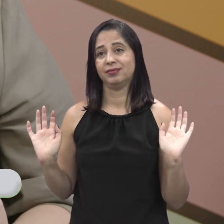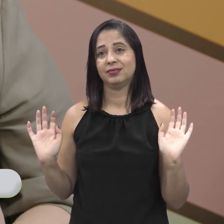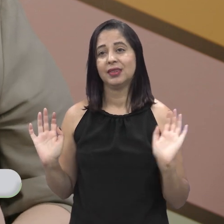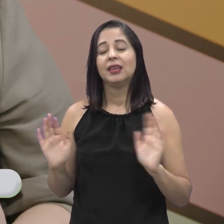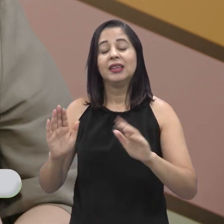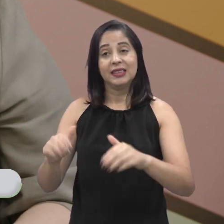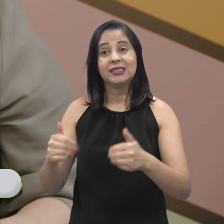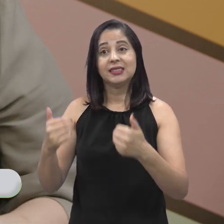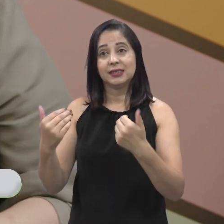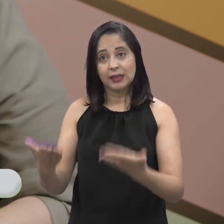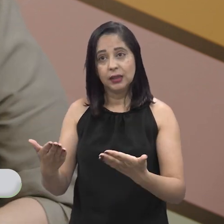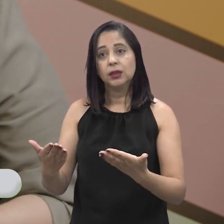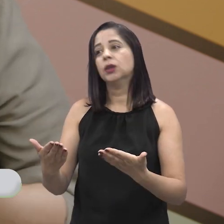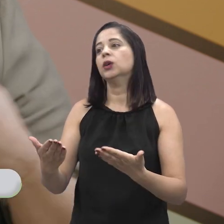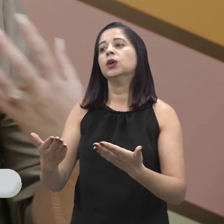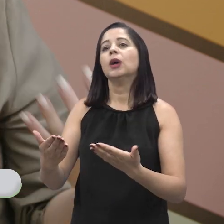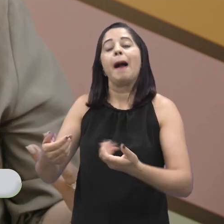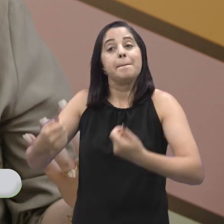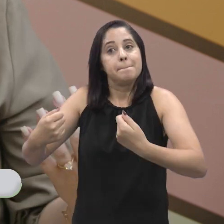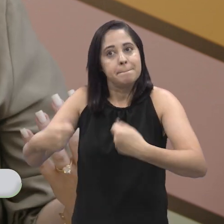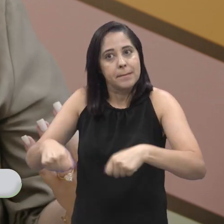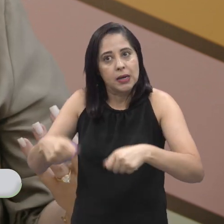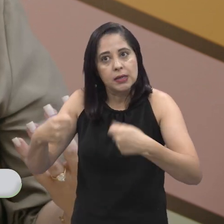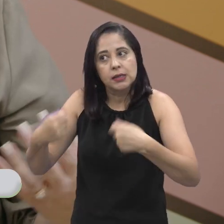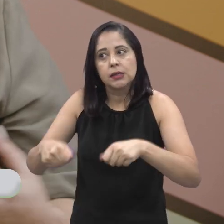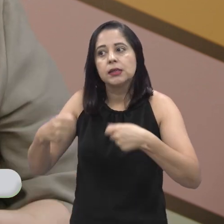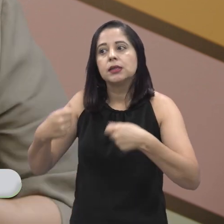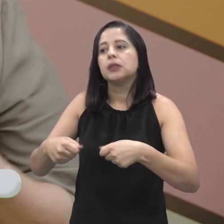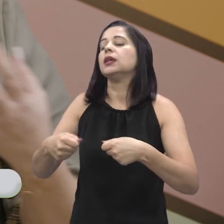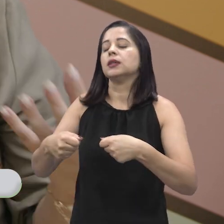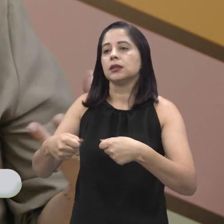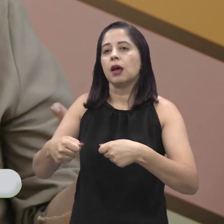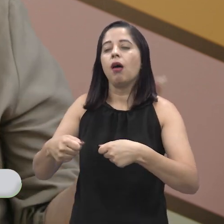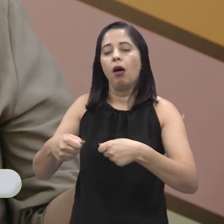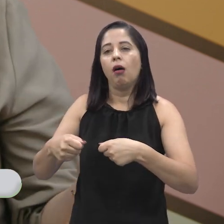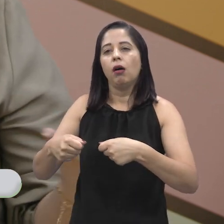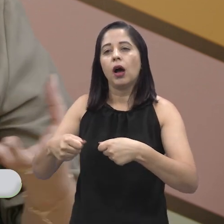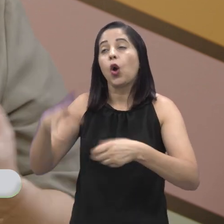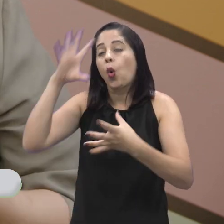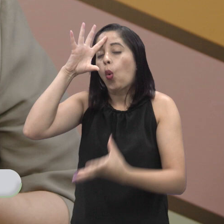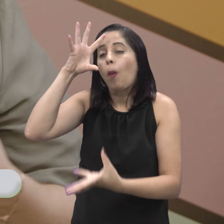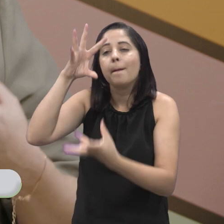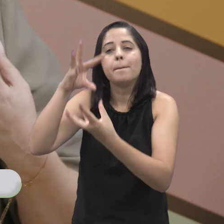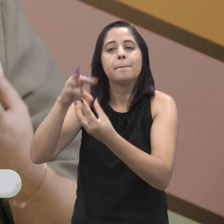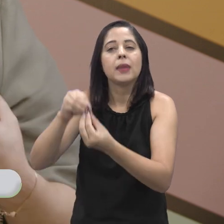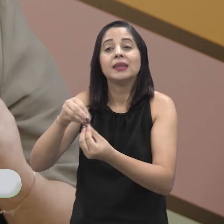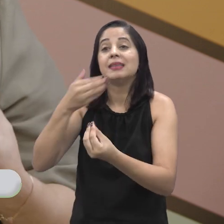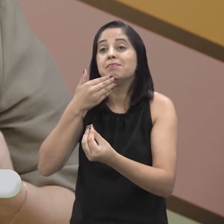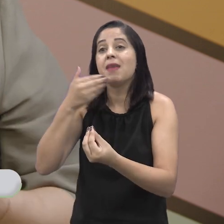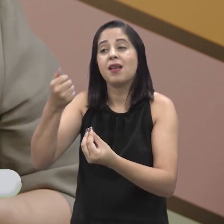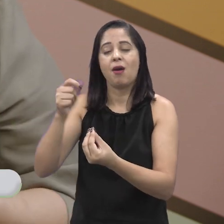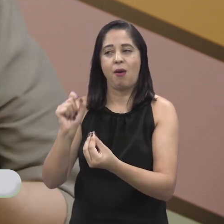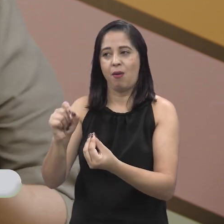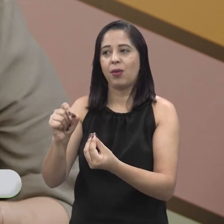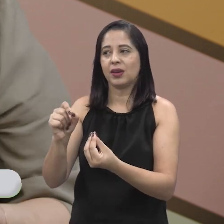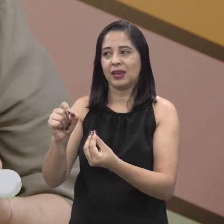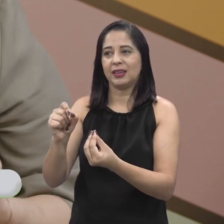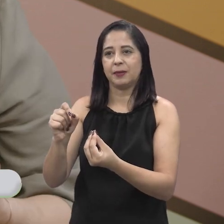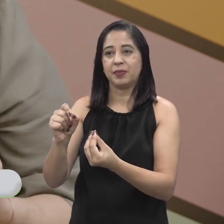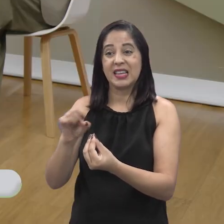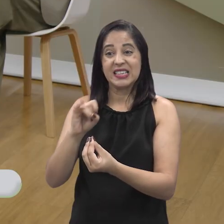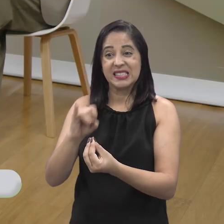em contato com elas, né? Dentro de uma teoria psicológica, né? Muitas abordagens, eu acredito que todas, vão trazer que a busca